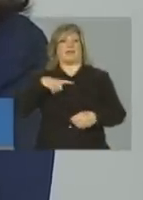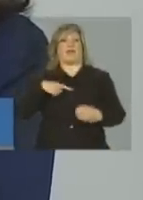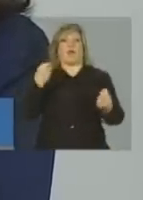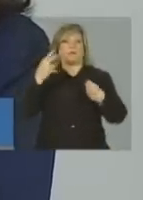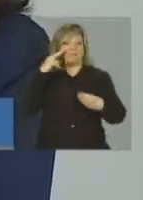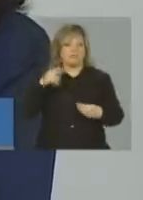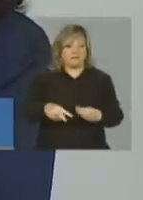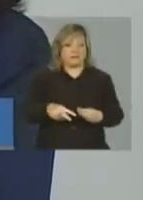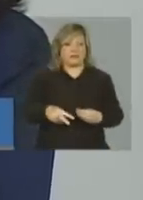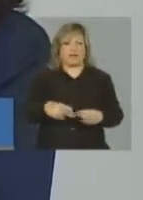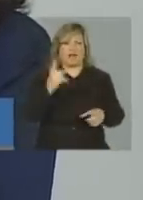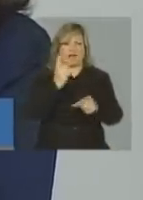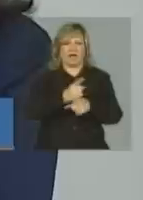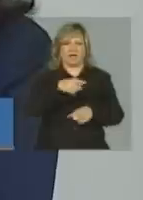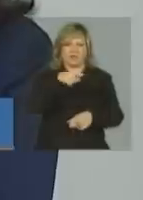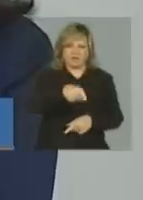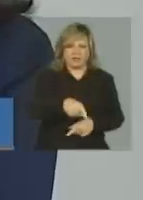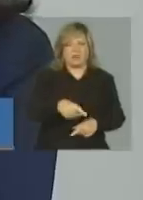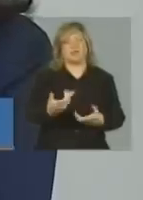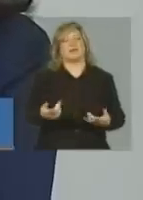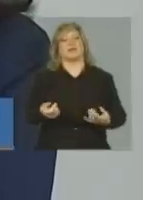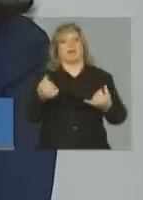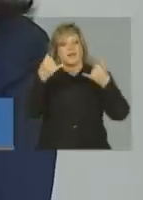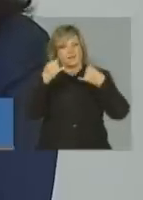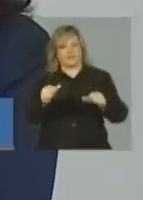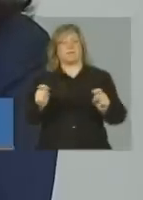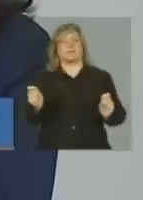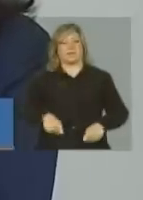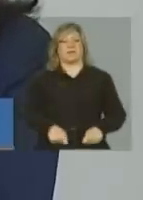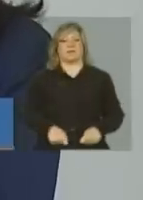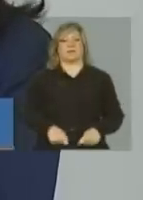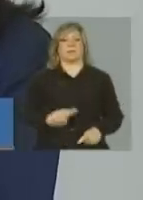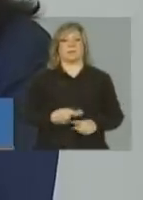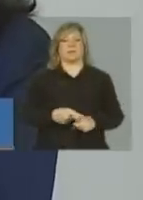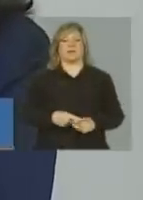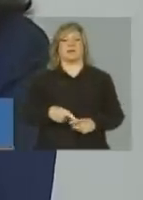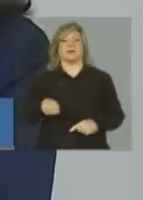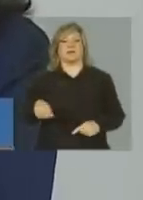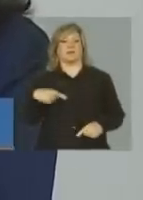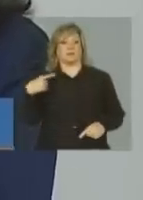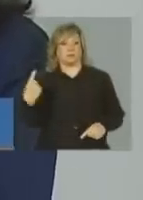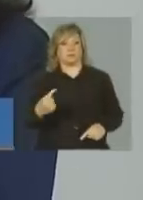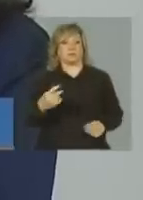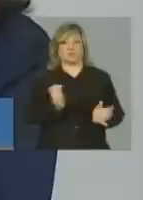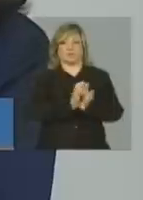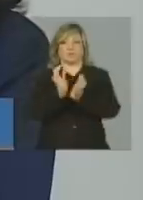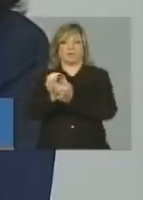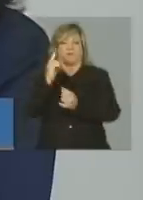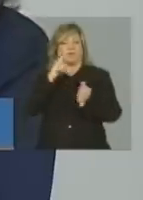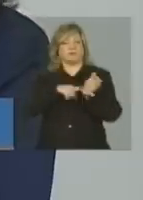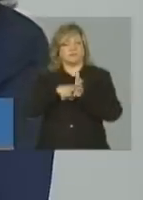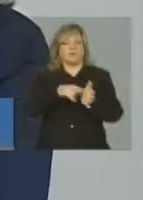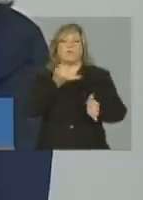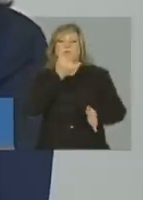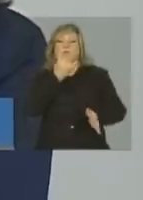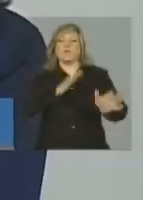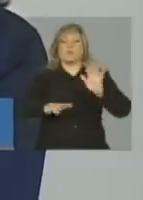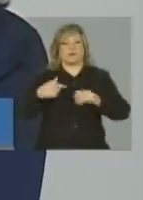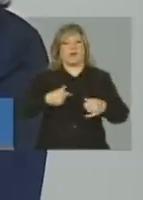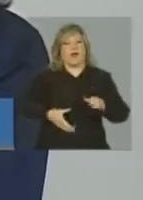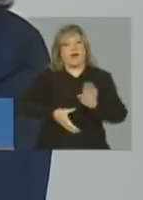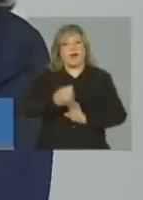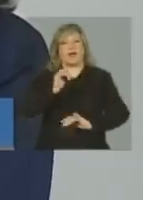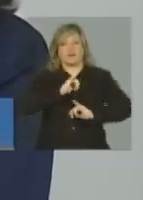de maneira indevida. E, dessa forma, previne também as auditorias que os órgãos têm feito no município. É uma ação preventiva que eu